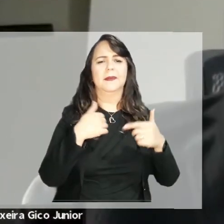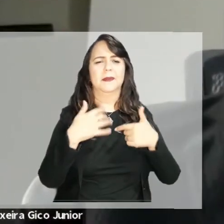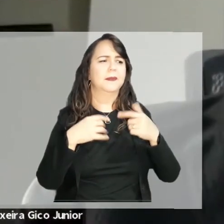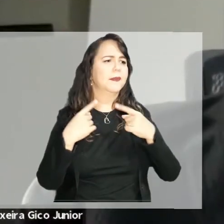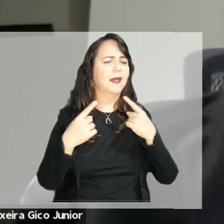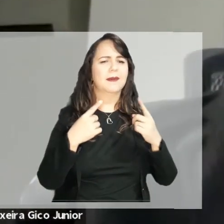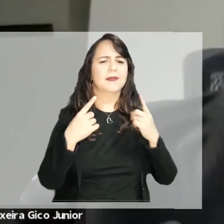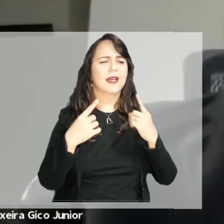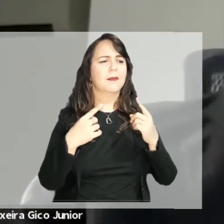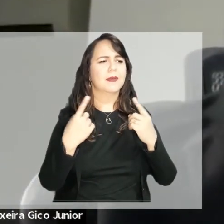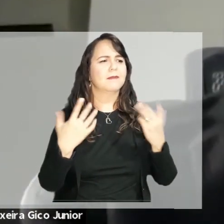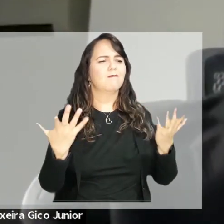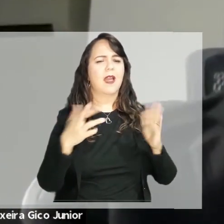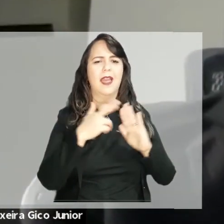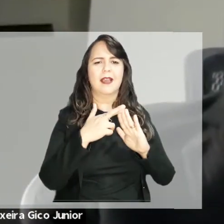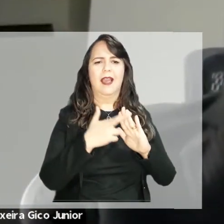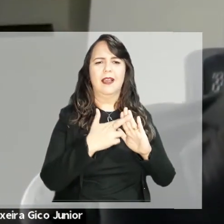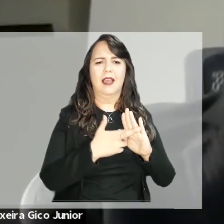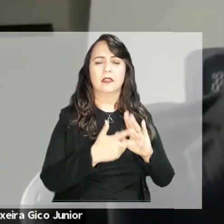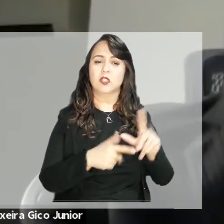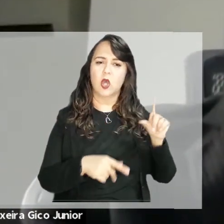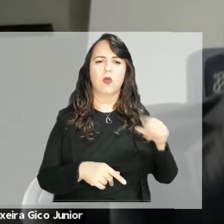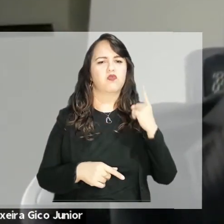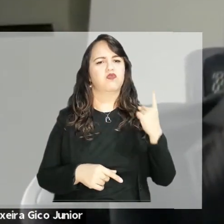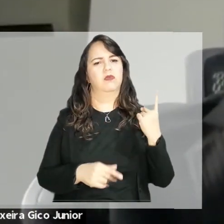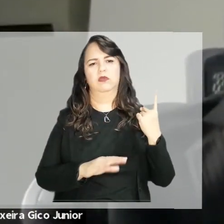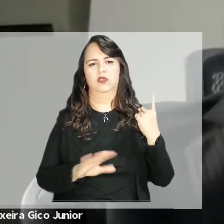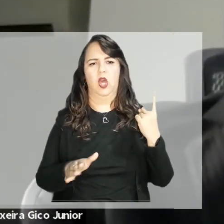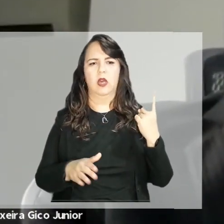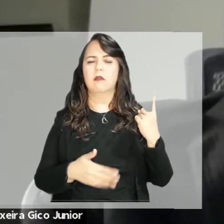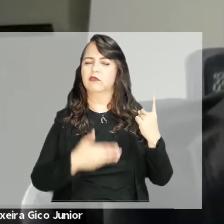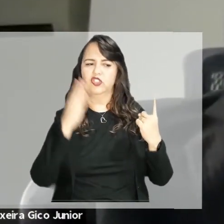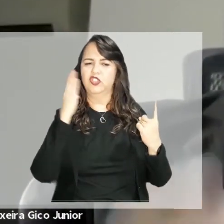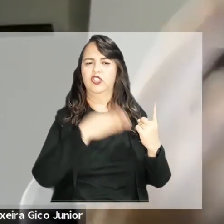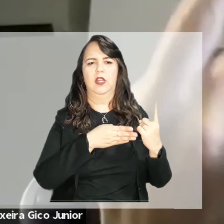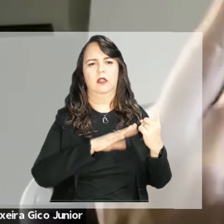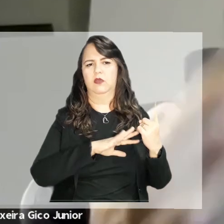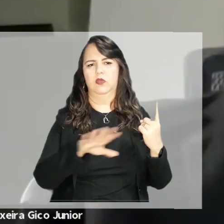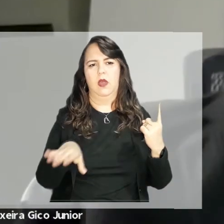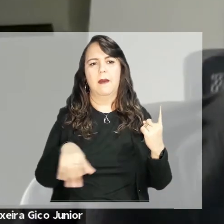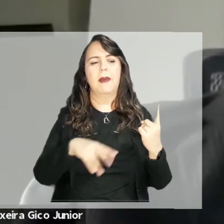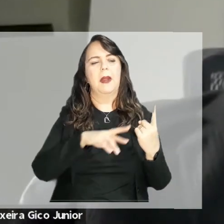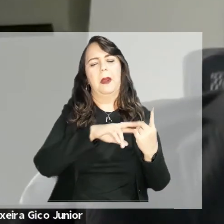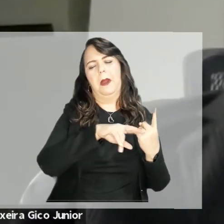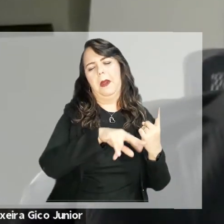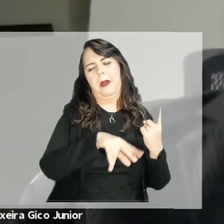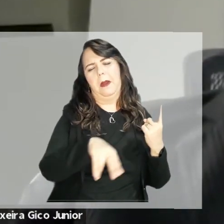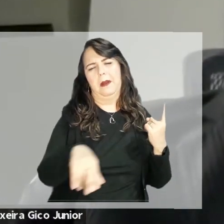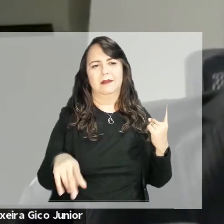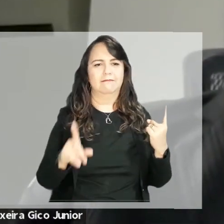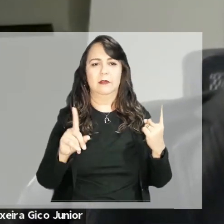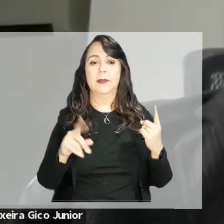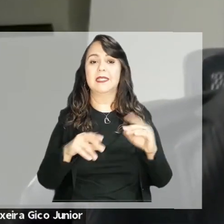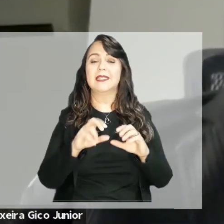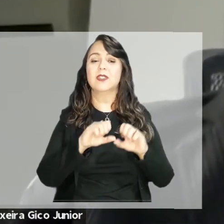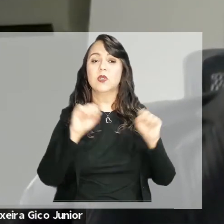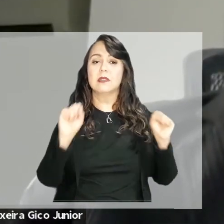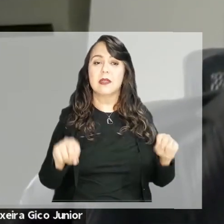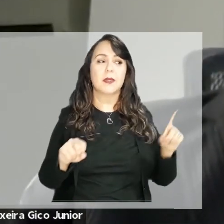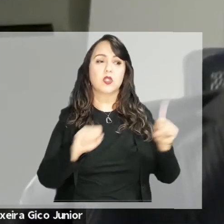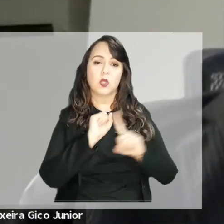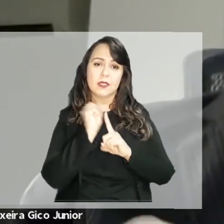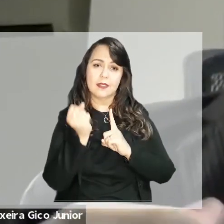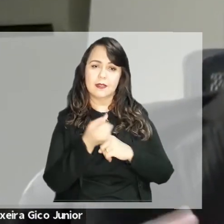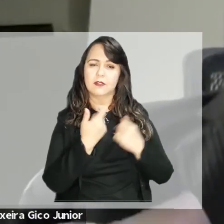regra. As discussões, as pluralidades vêm antes, mas para o sistema a gente precisa de uma única regra. Então, vou dar só 2 outros